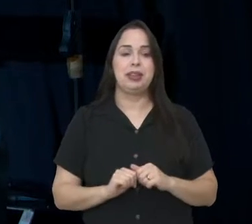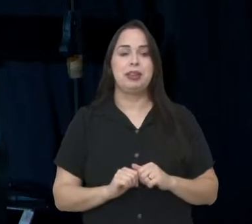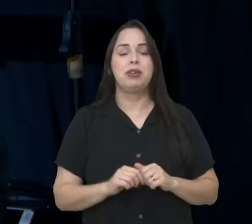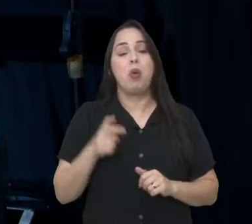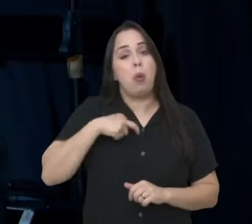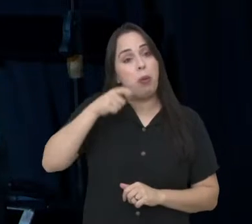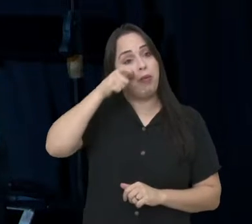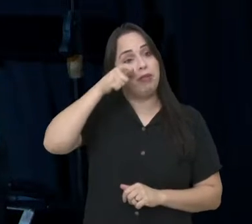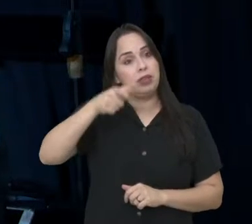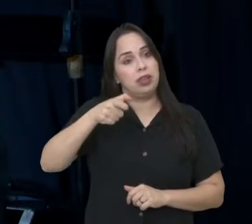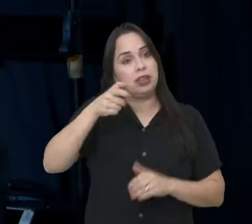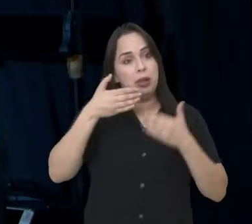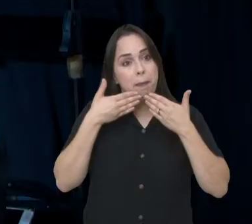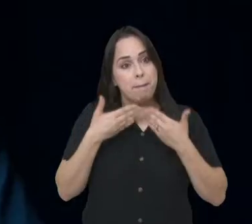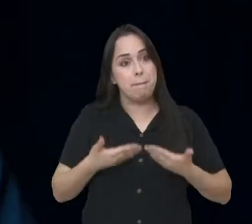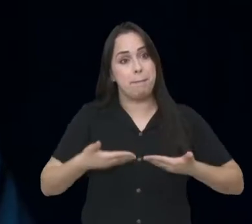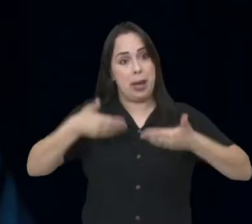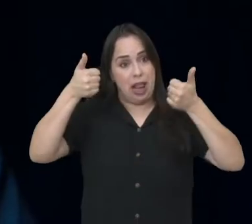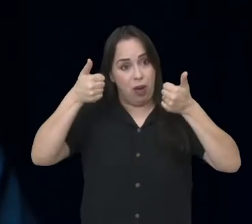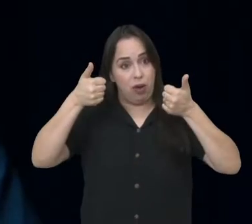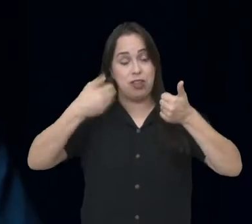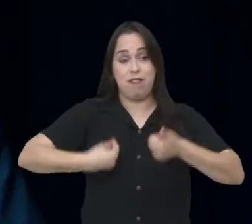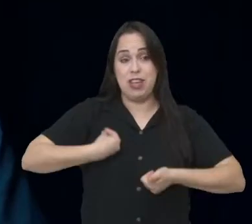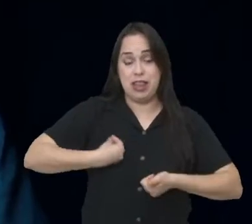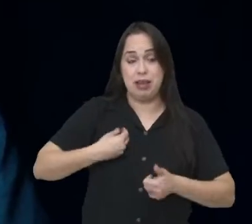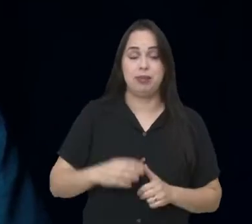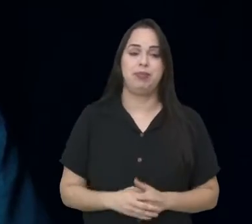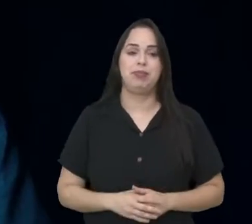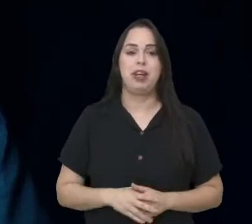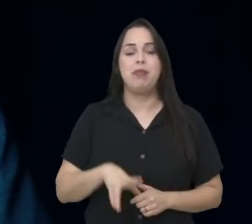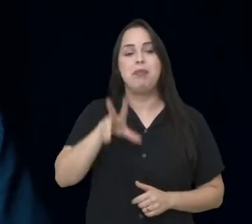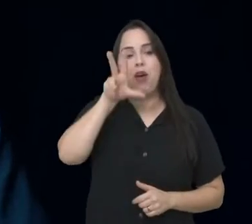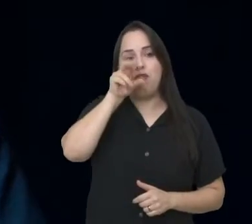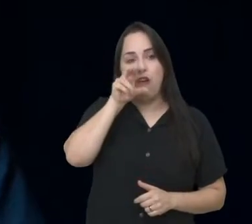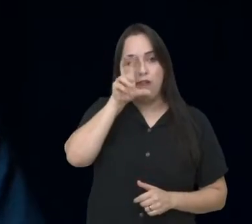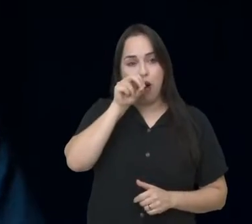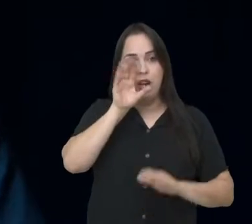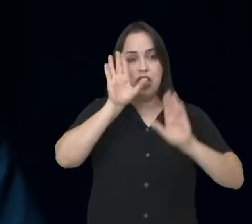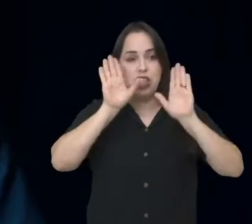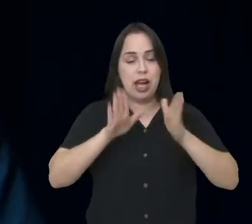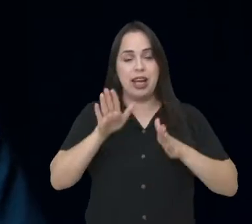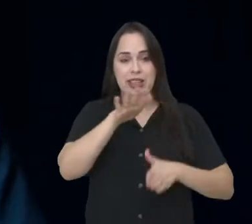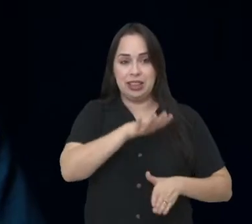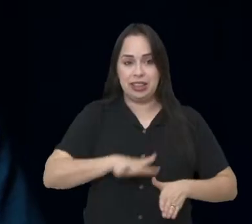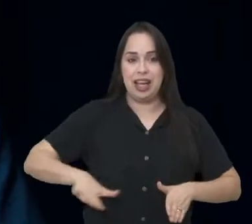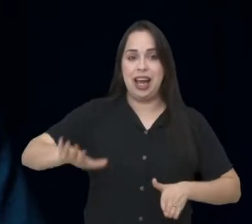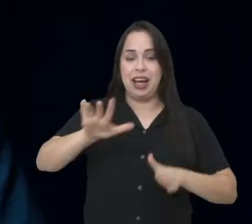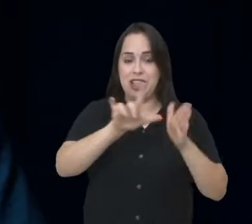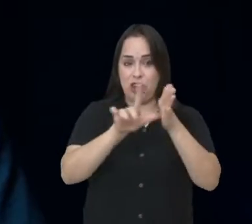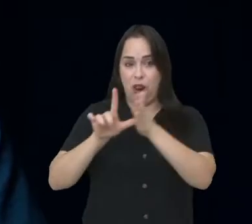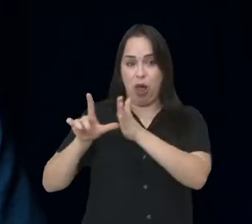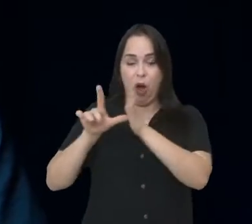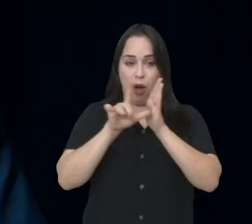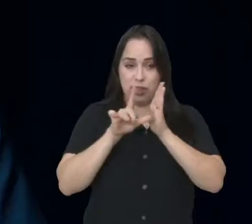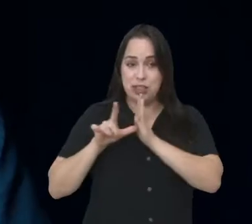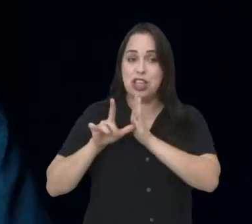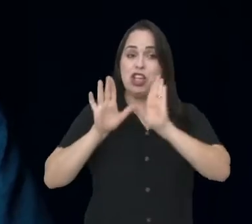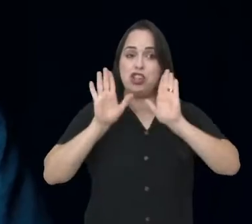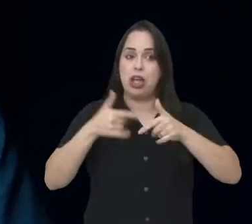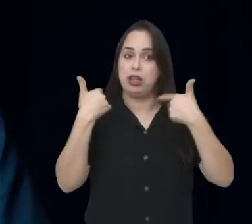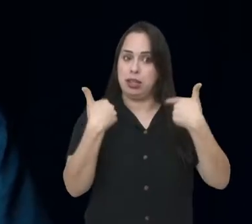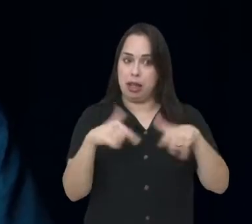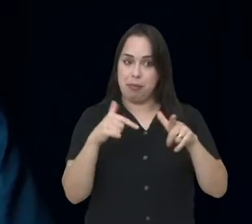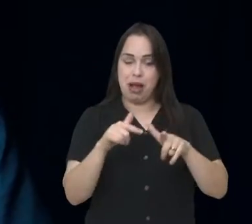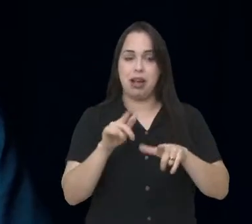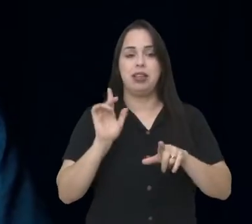aquela intenção de melhorar a vida. Meu avô, assim, toda a família já é dessa área do comércio. Meu avô, por